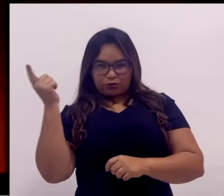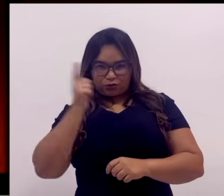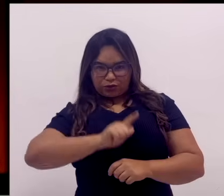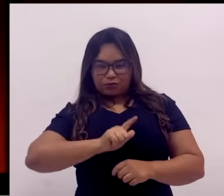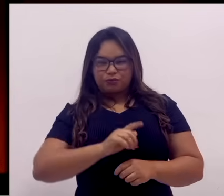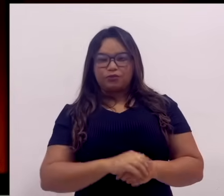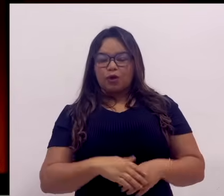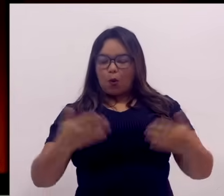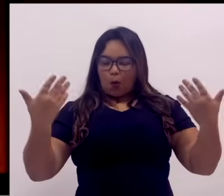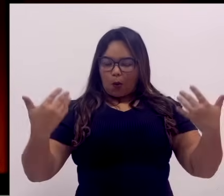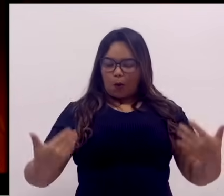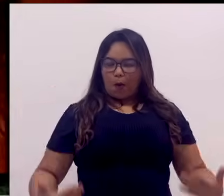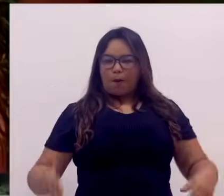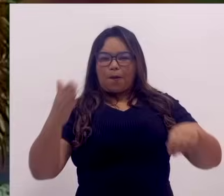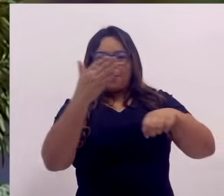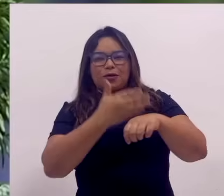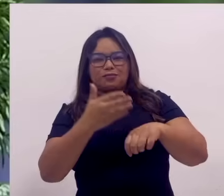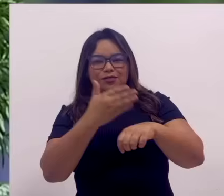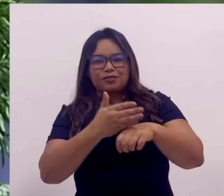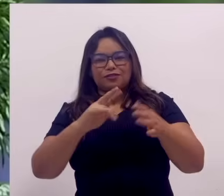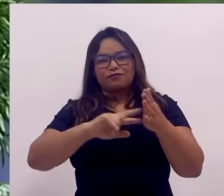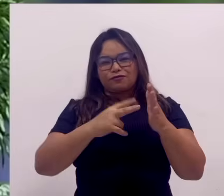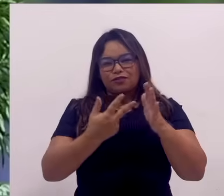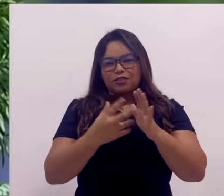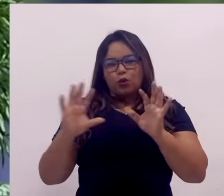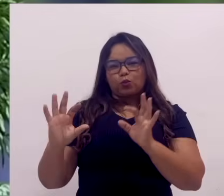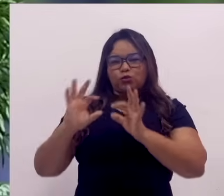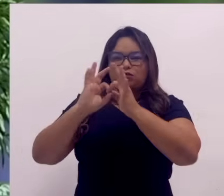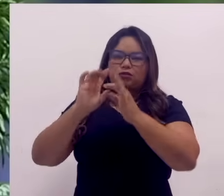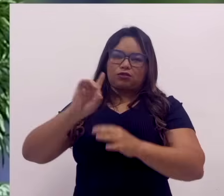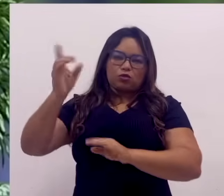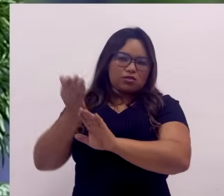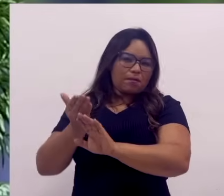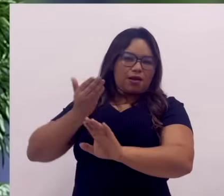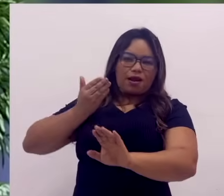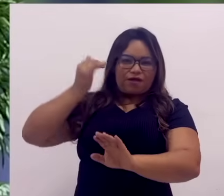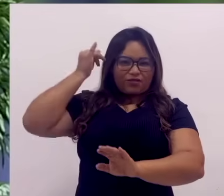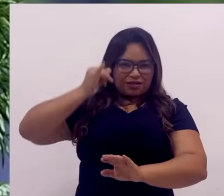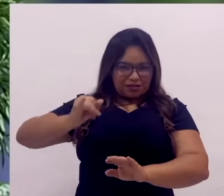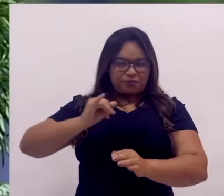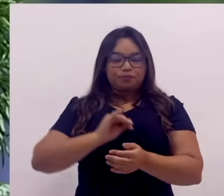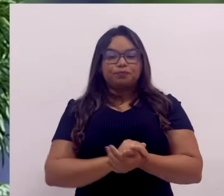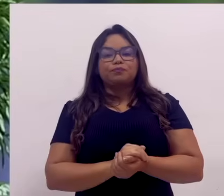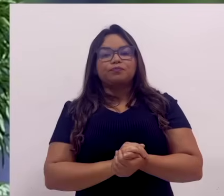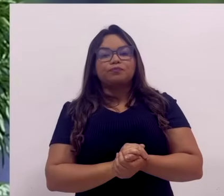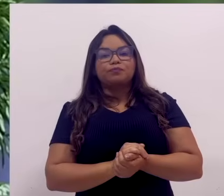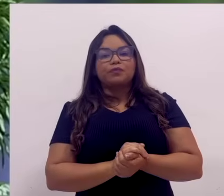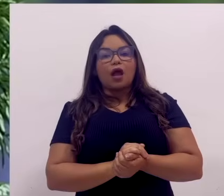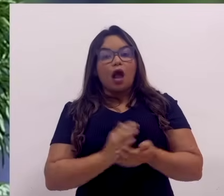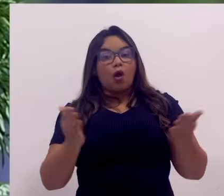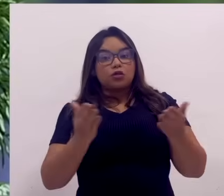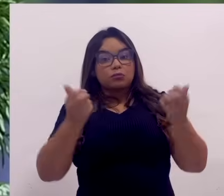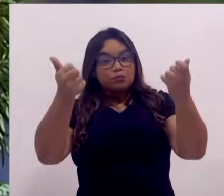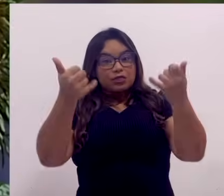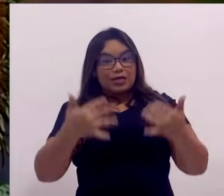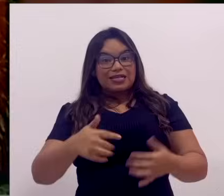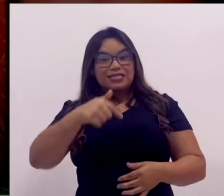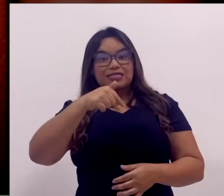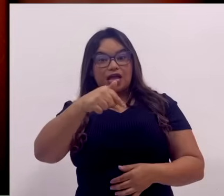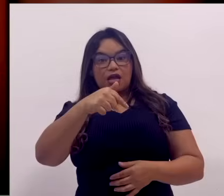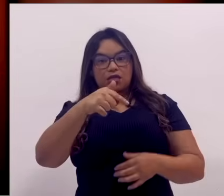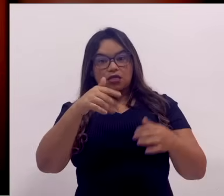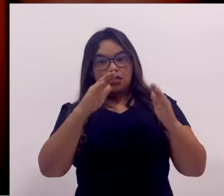estabeleceria, roupas brancas e não mais separação de Deus. E então tivemos uma pequena introdução às 7